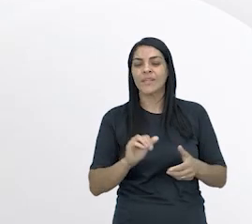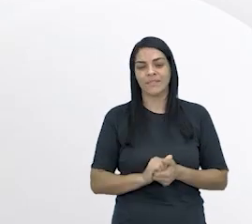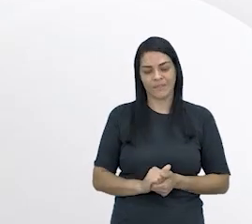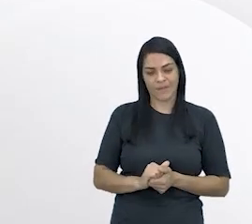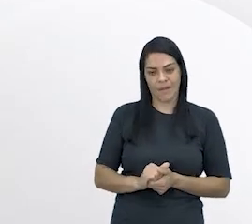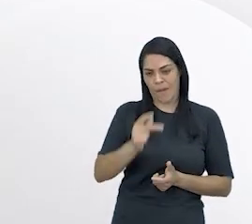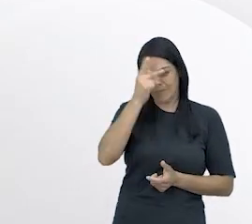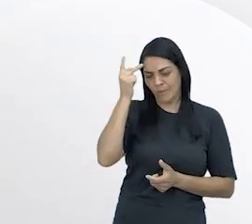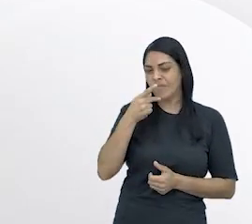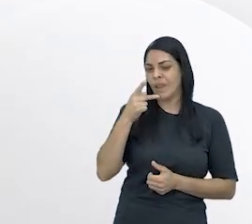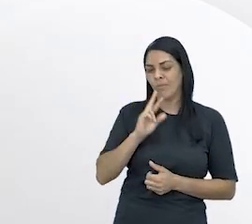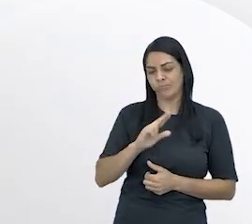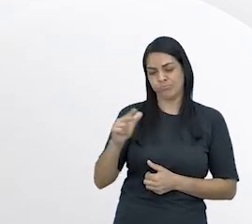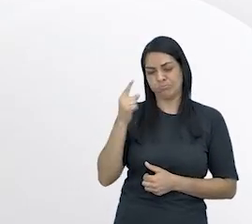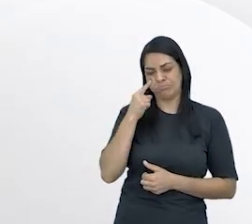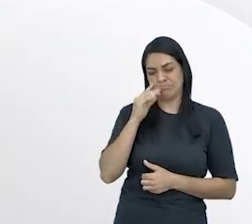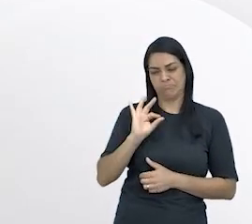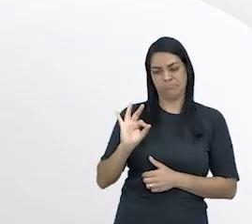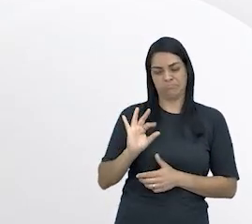nunca viu.